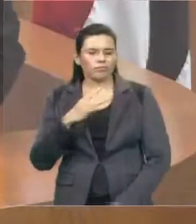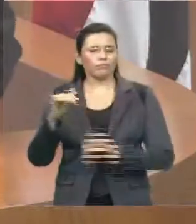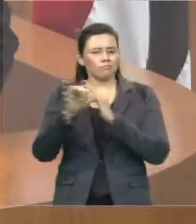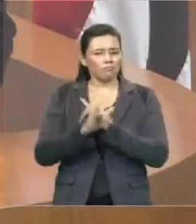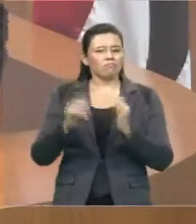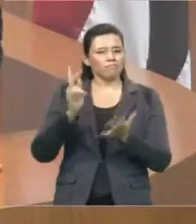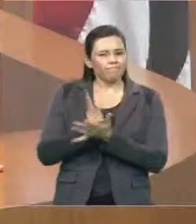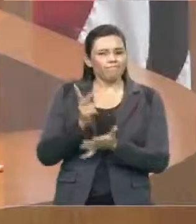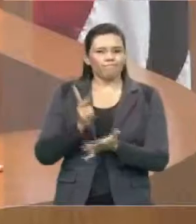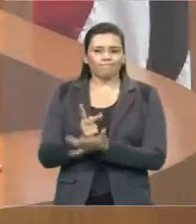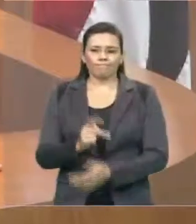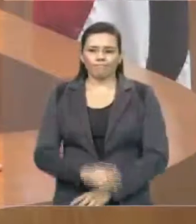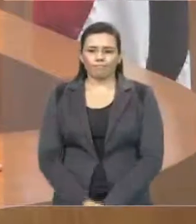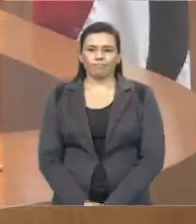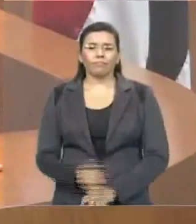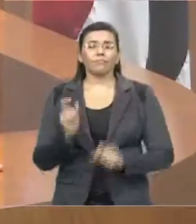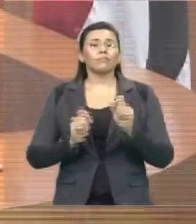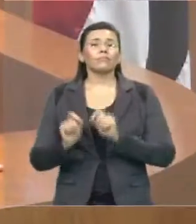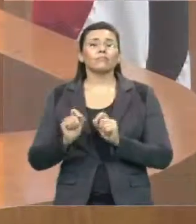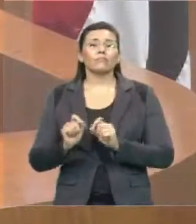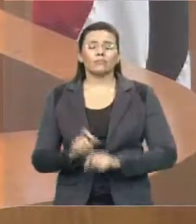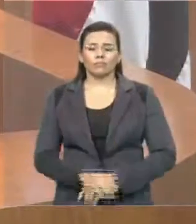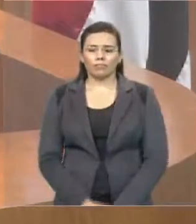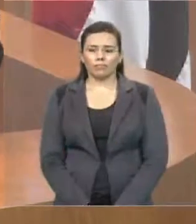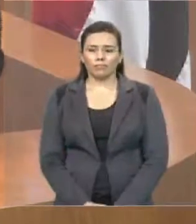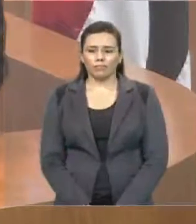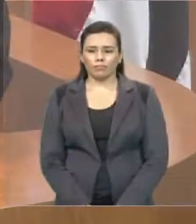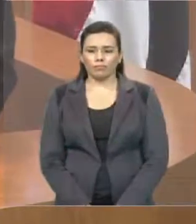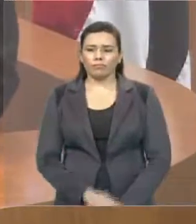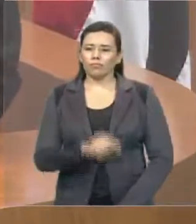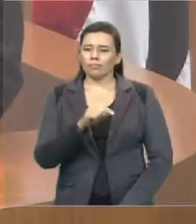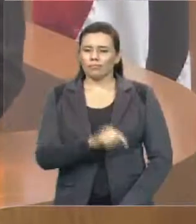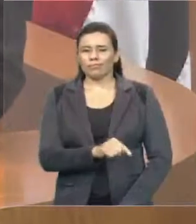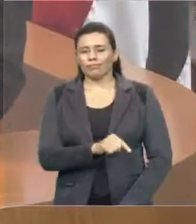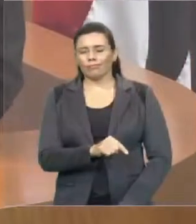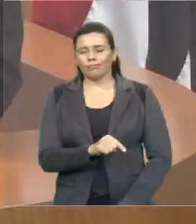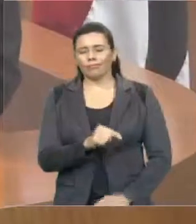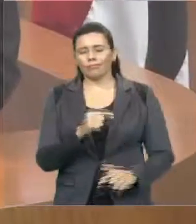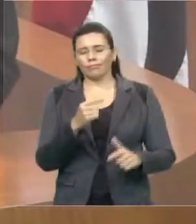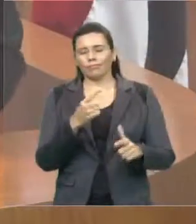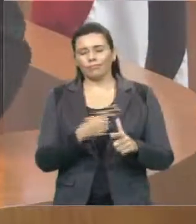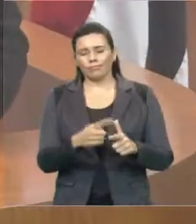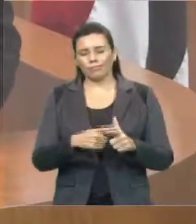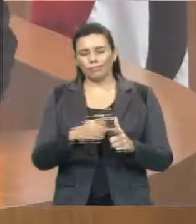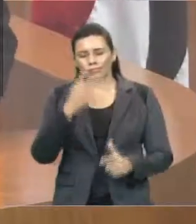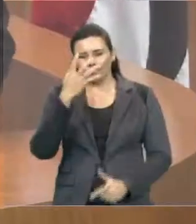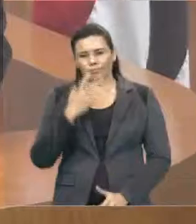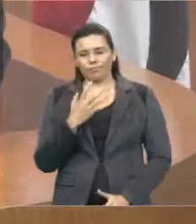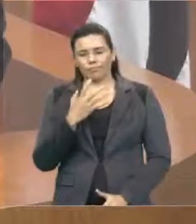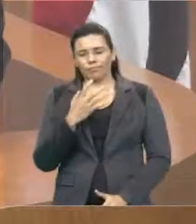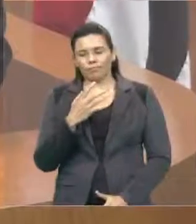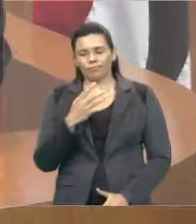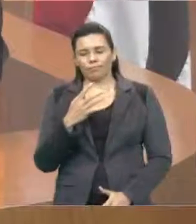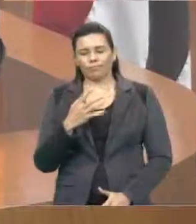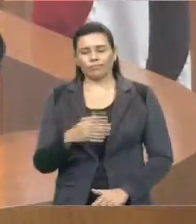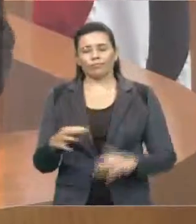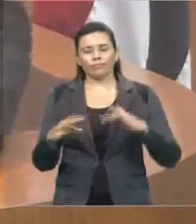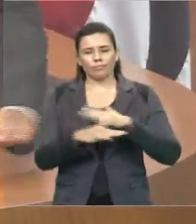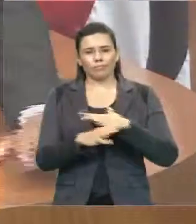é a situação da nossa cidade de Bacabal, o sofrimento da população de